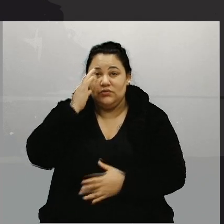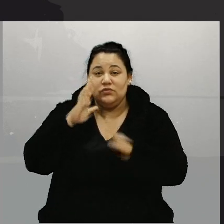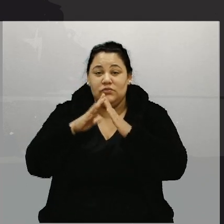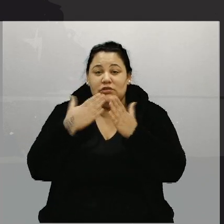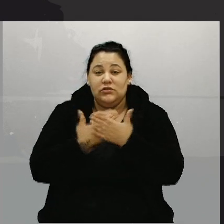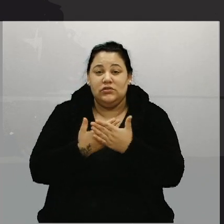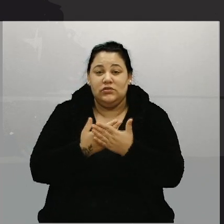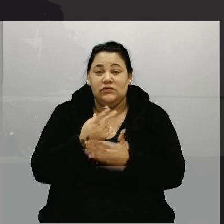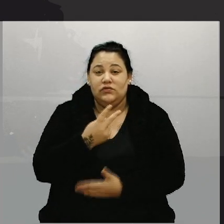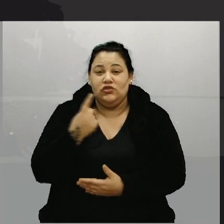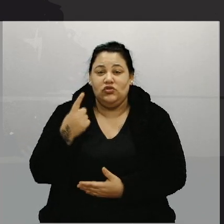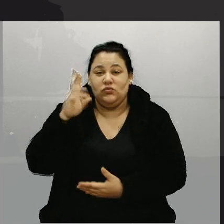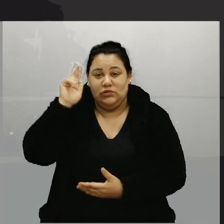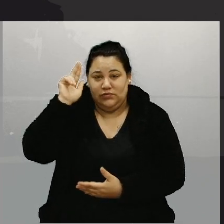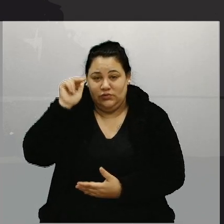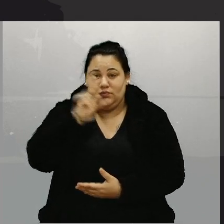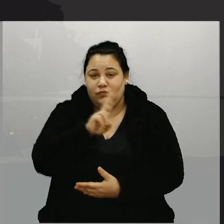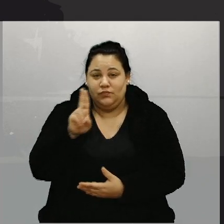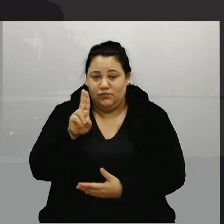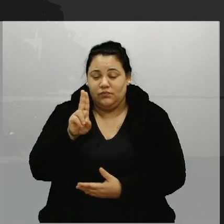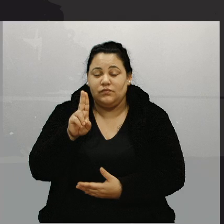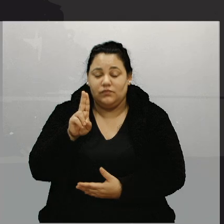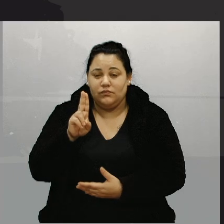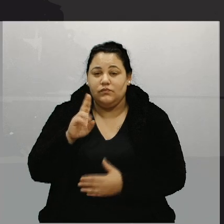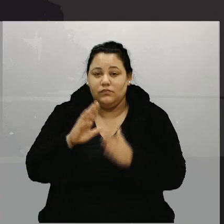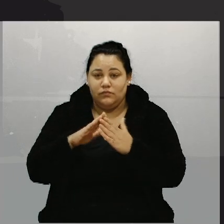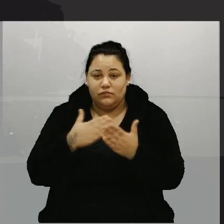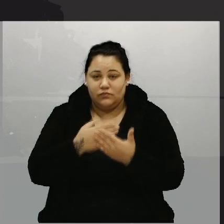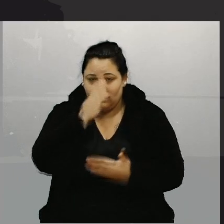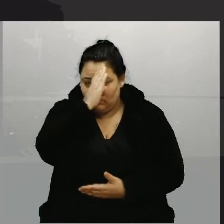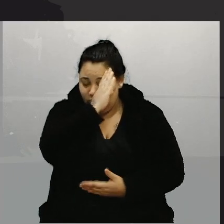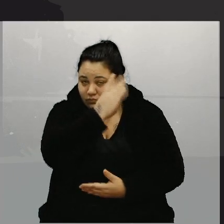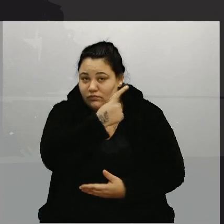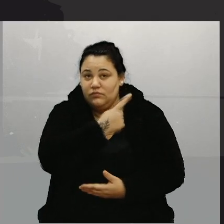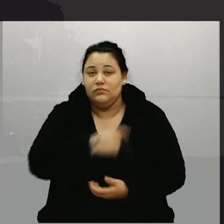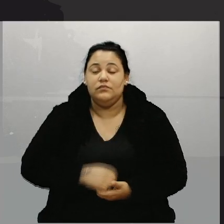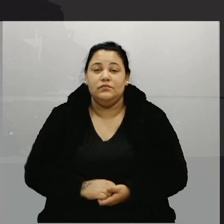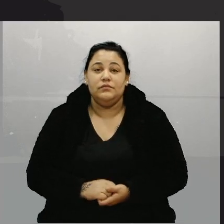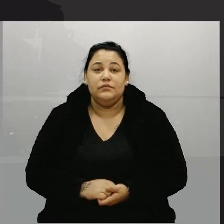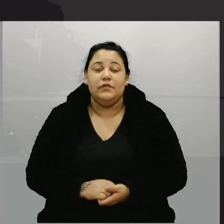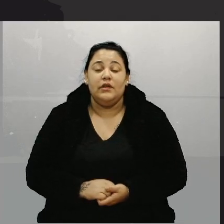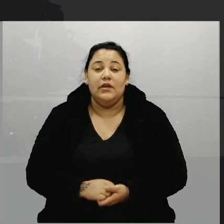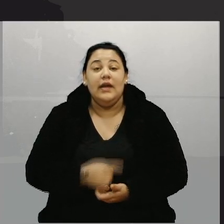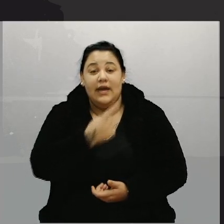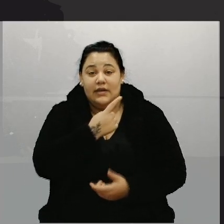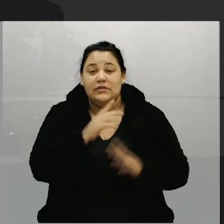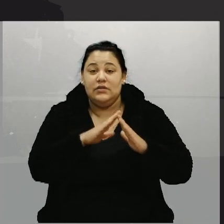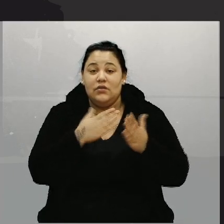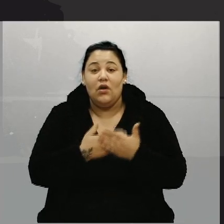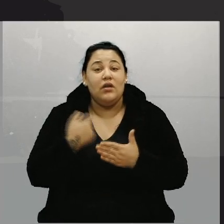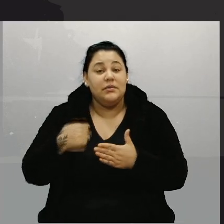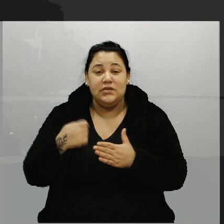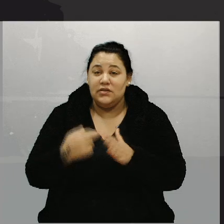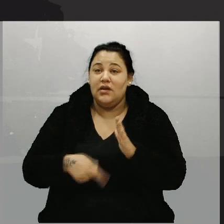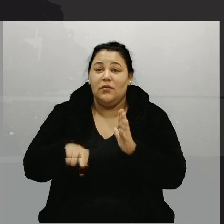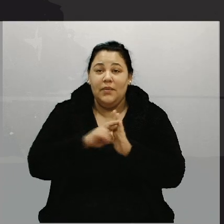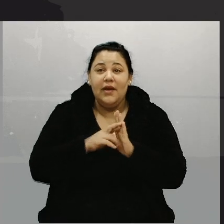engano o nome, essa aí, 21 de abril, vereador Bressan. E essa escola precisa ressuscitar, vamos